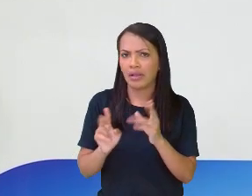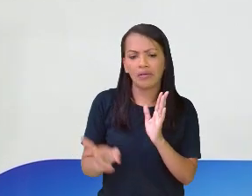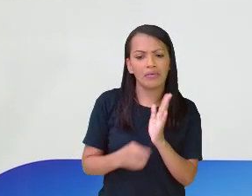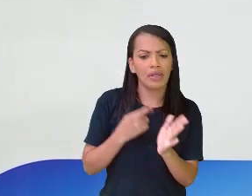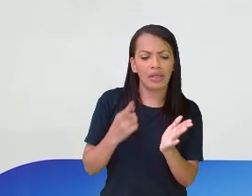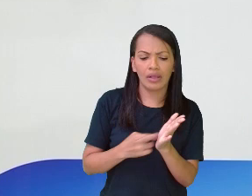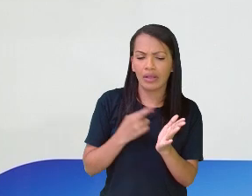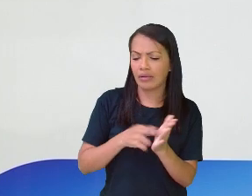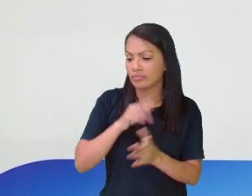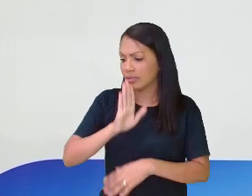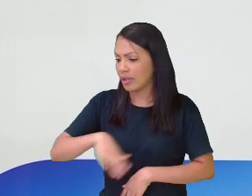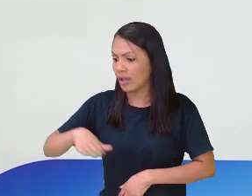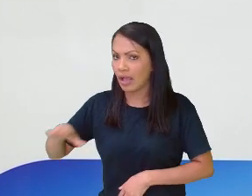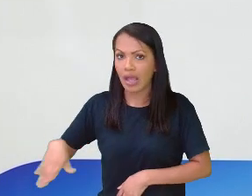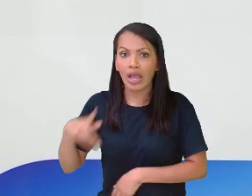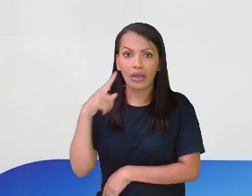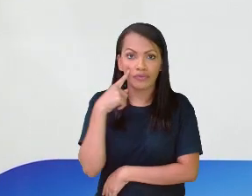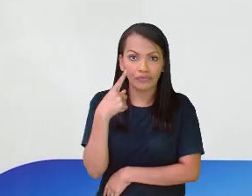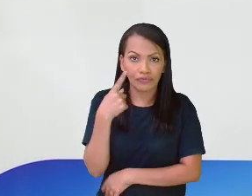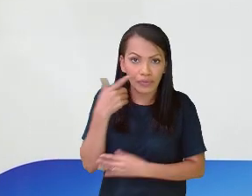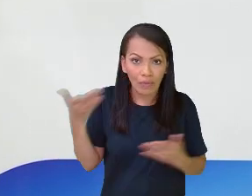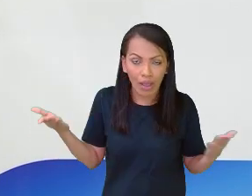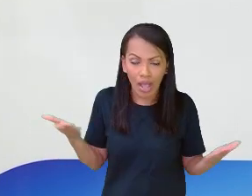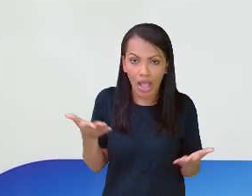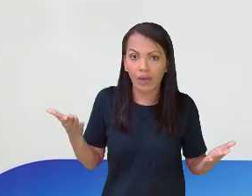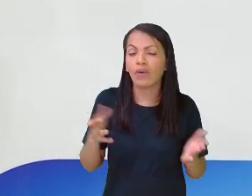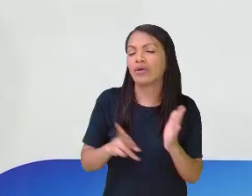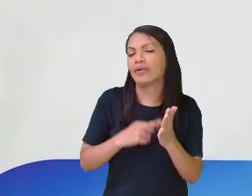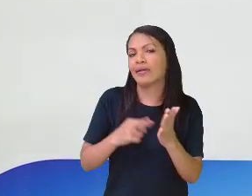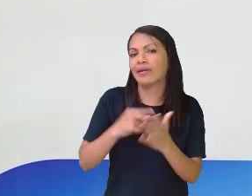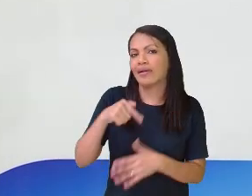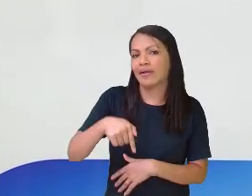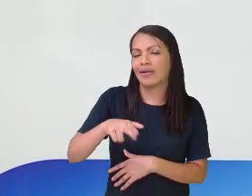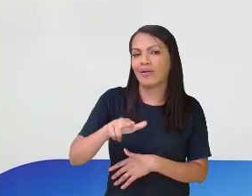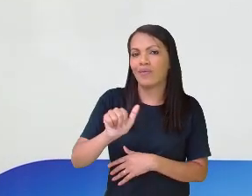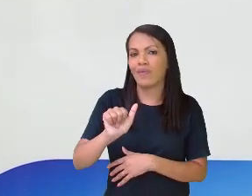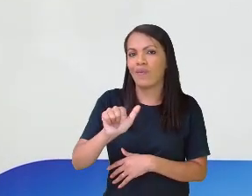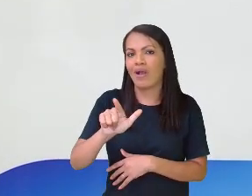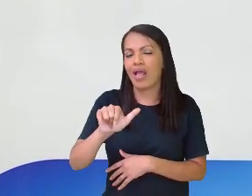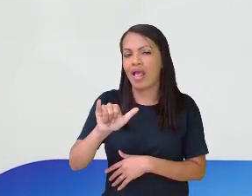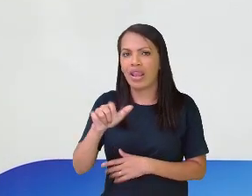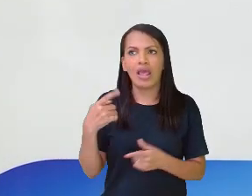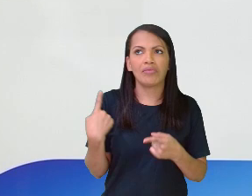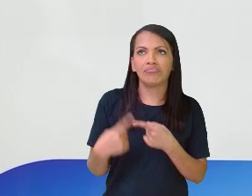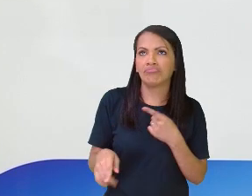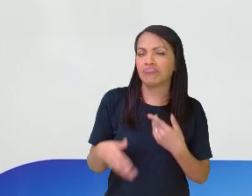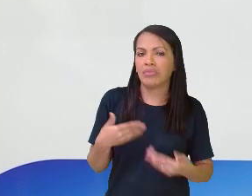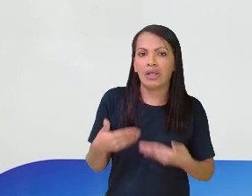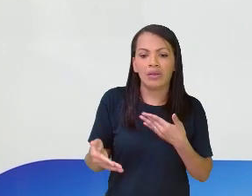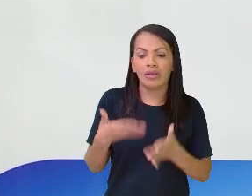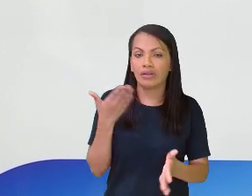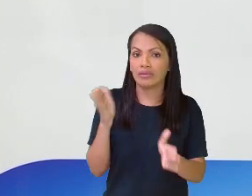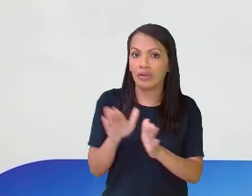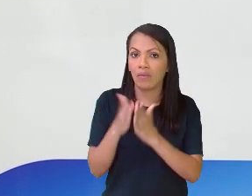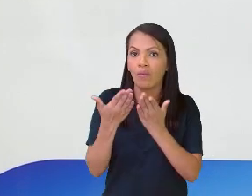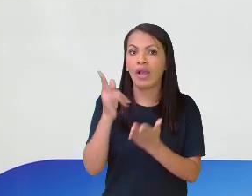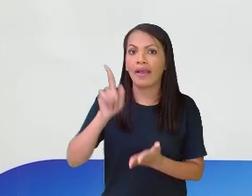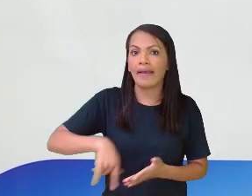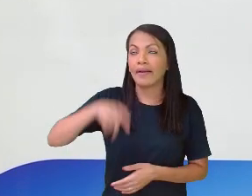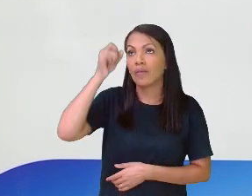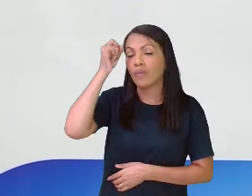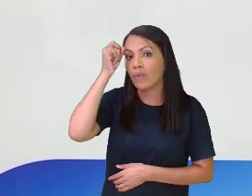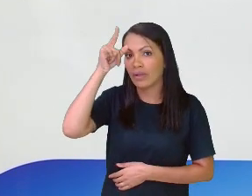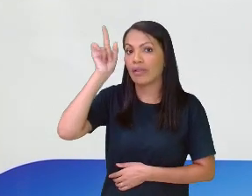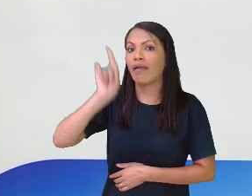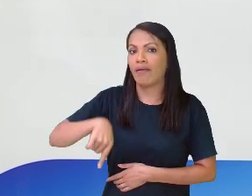para crianças, como a gente leu na revista Qual é, seja em um livro, uma enciclopédia, mas a ideia é que